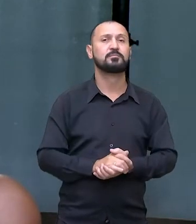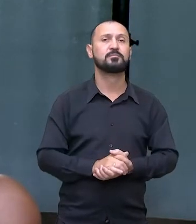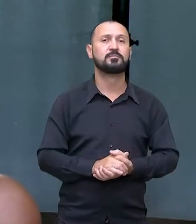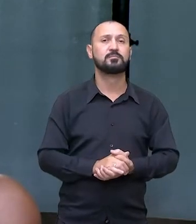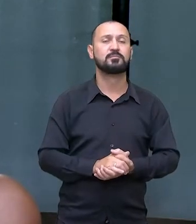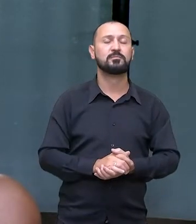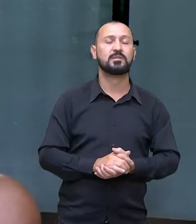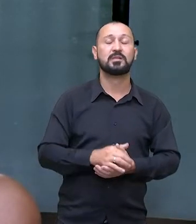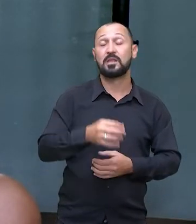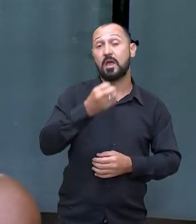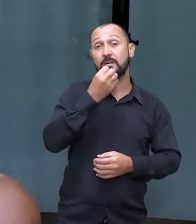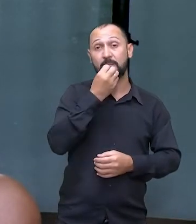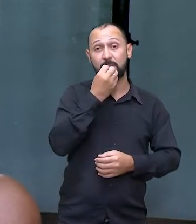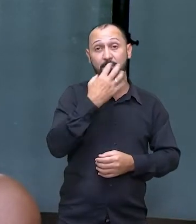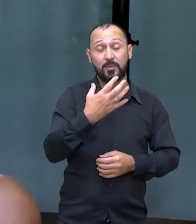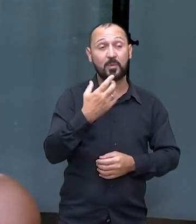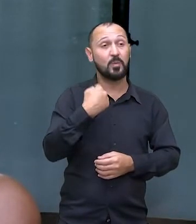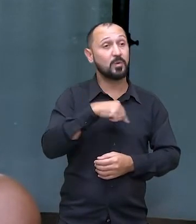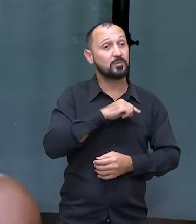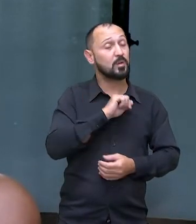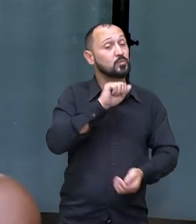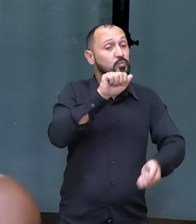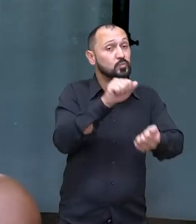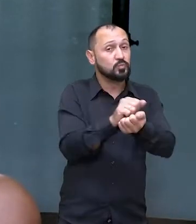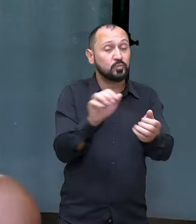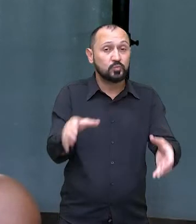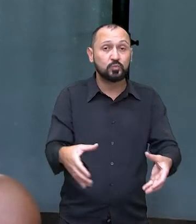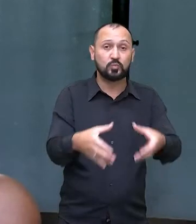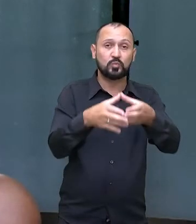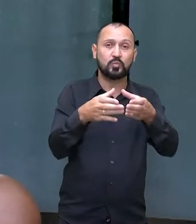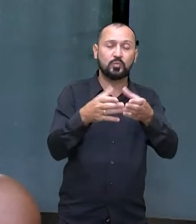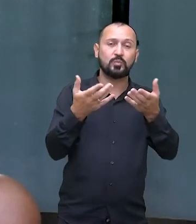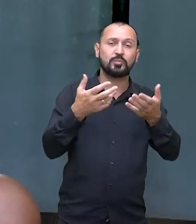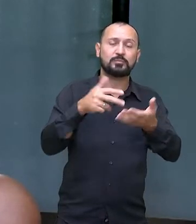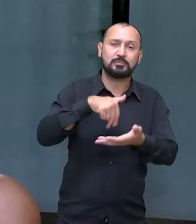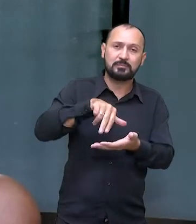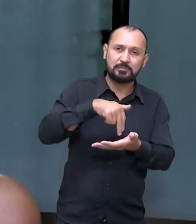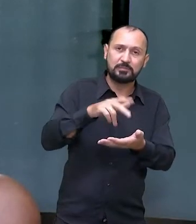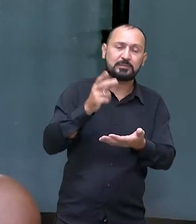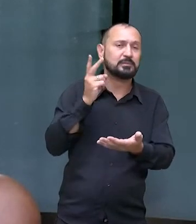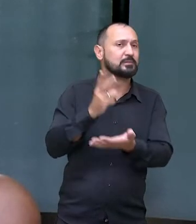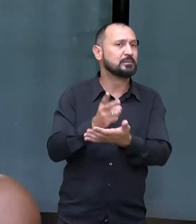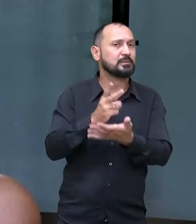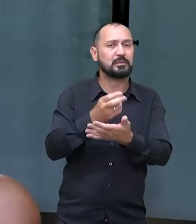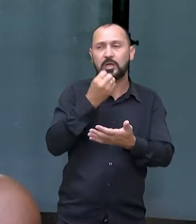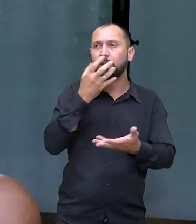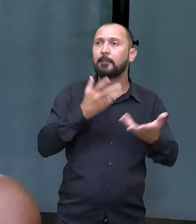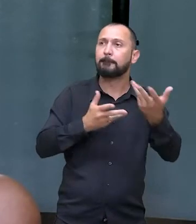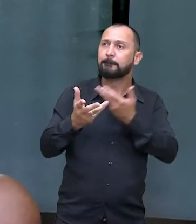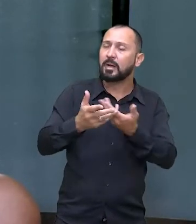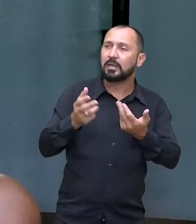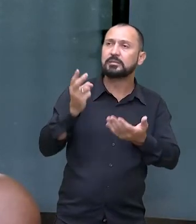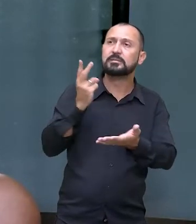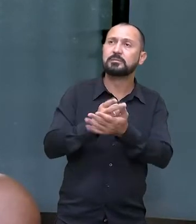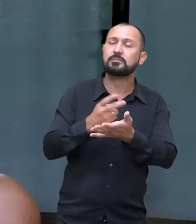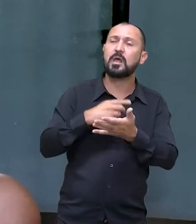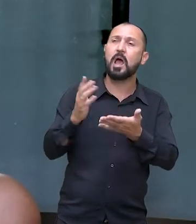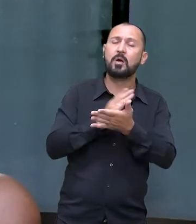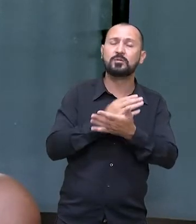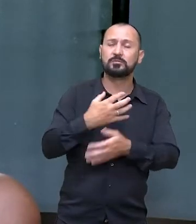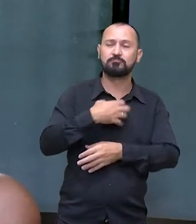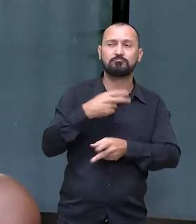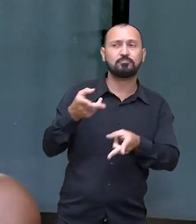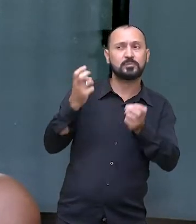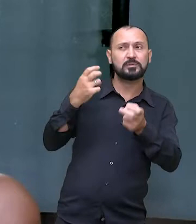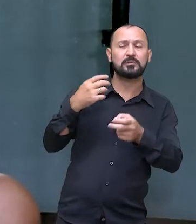né? Então, assim, é muito bom estar numa companhia, todo mundo aqui realmente sempre está muito bem, ou sempre